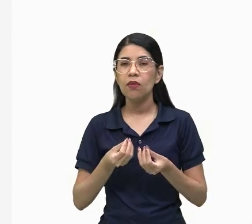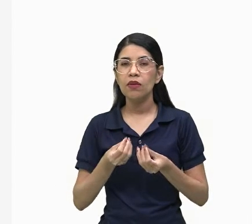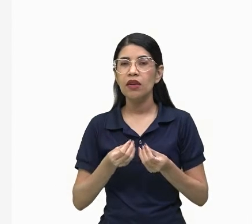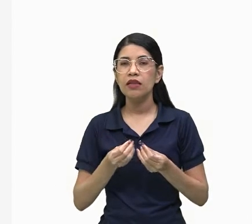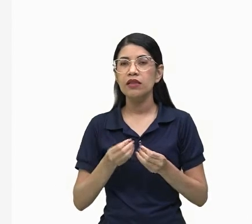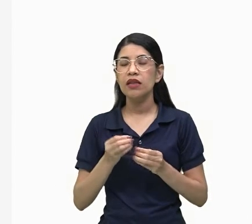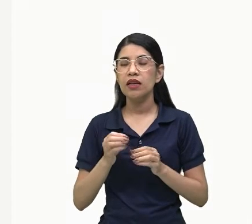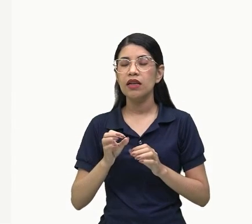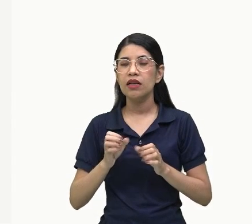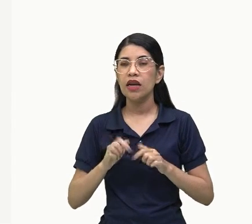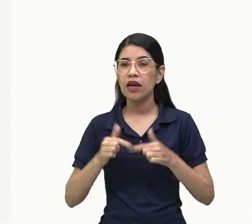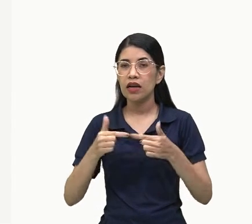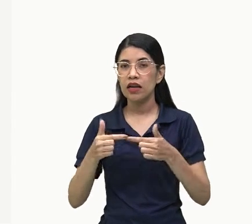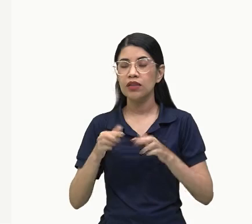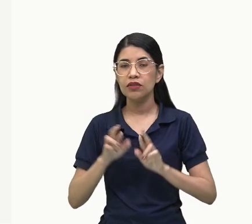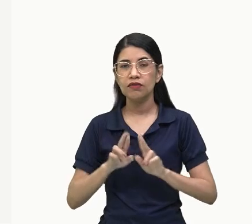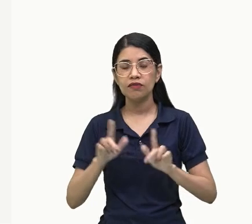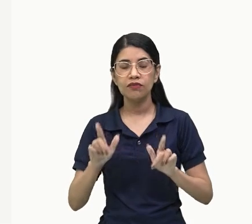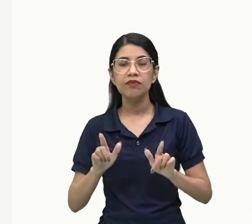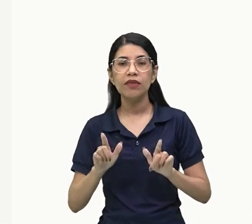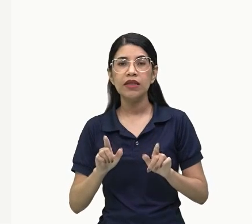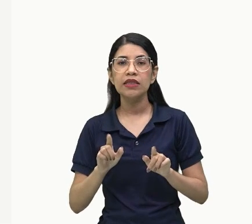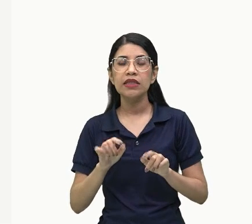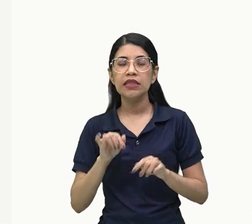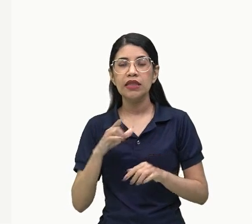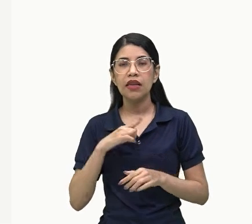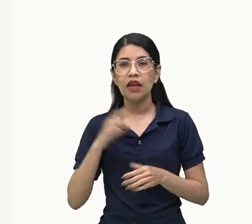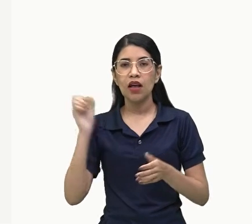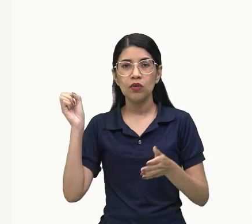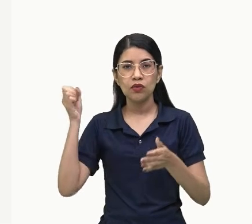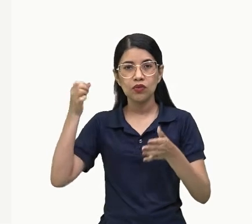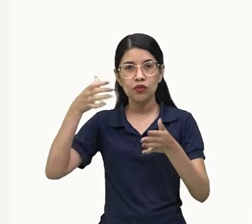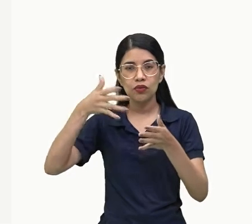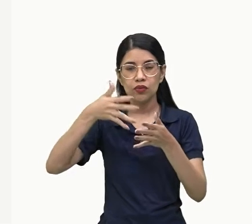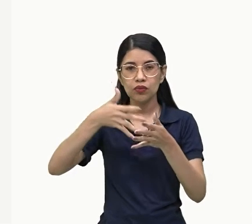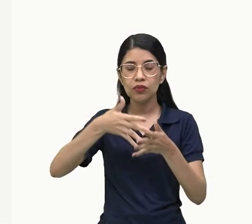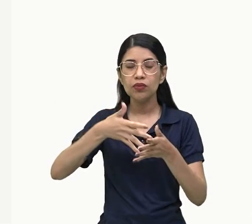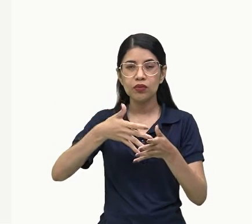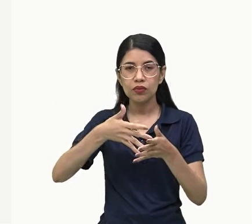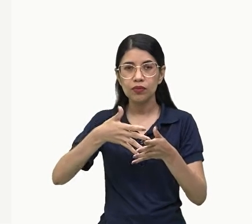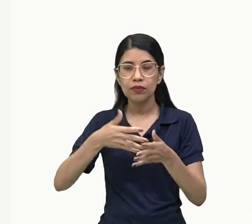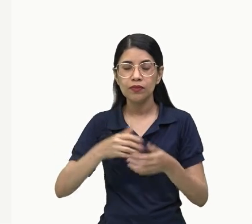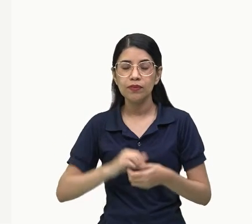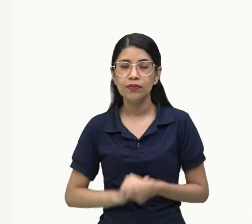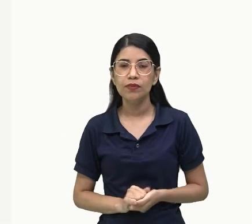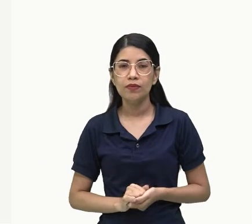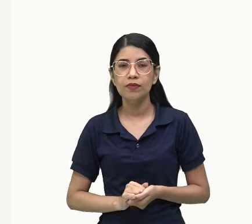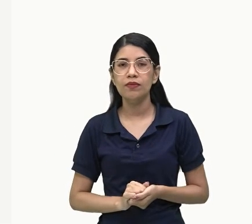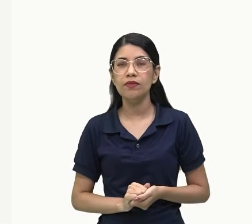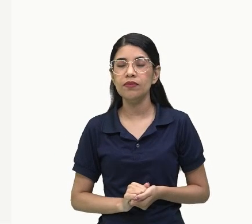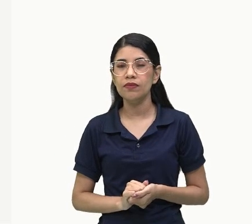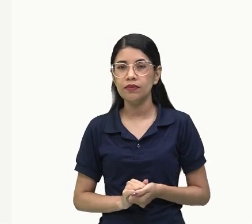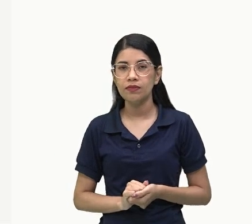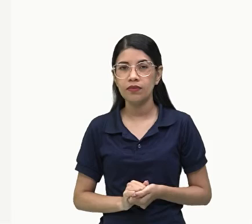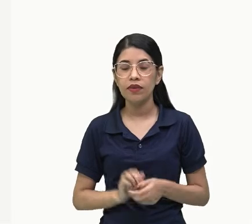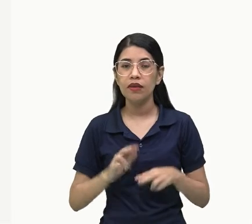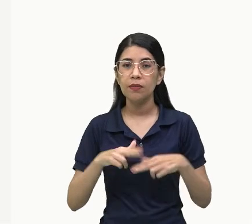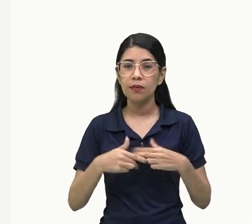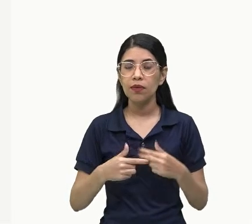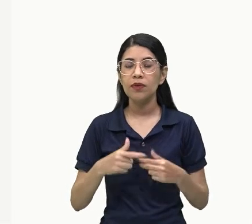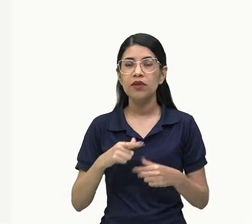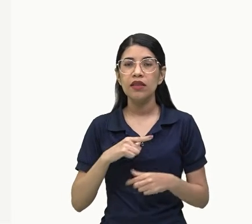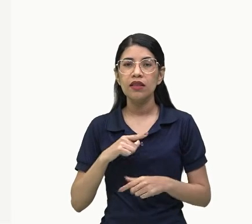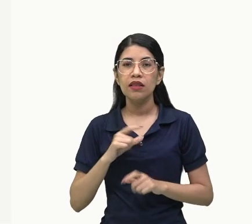forma diferente ao serem atravessados pelos raios de luz. Por isso, eles vão ser